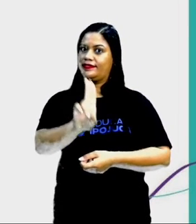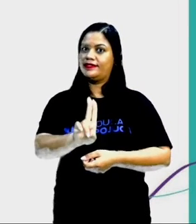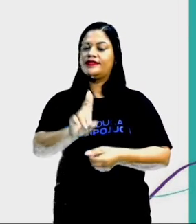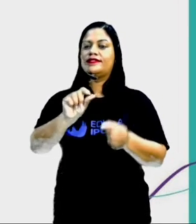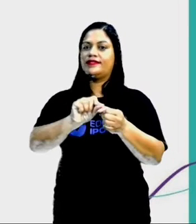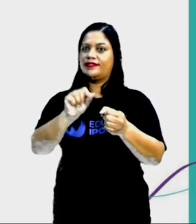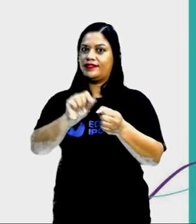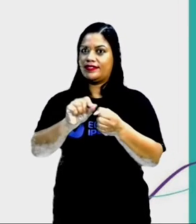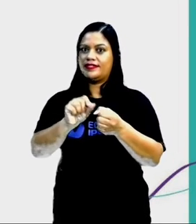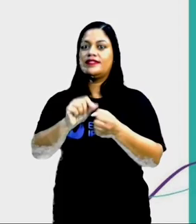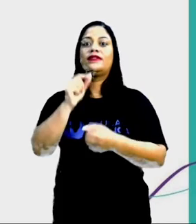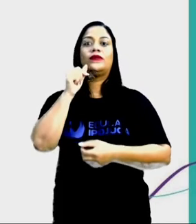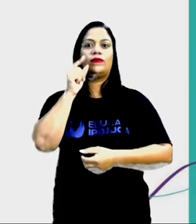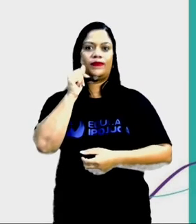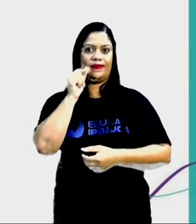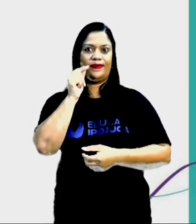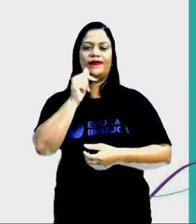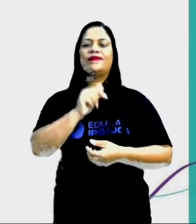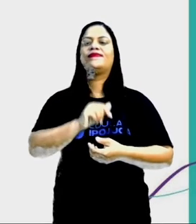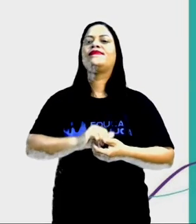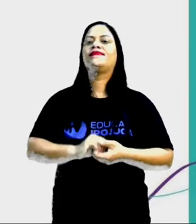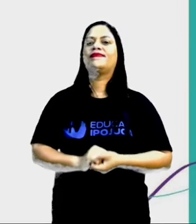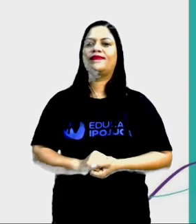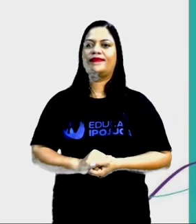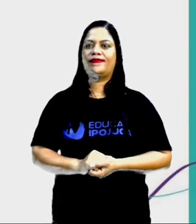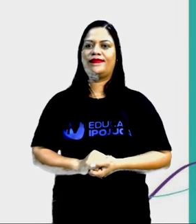o lápis.